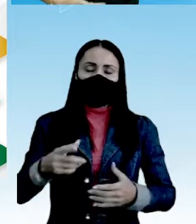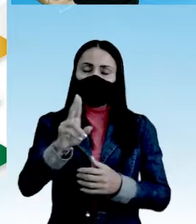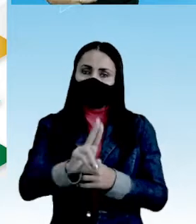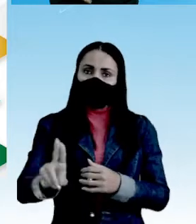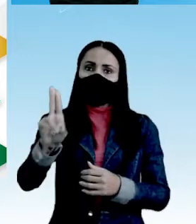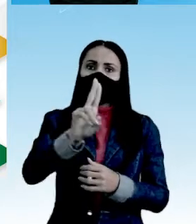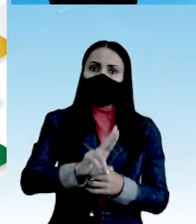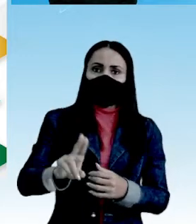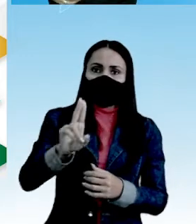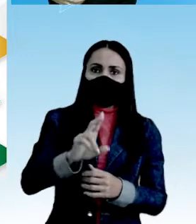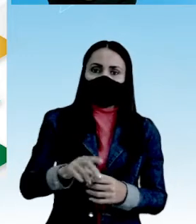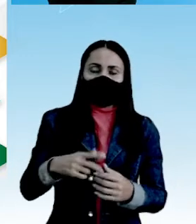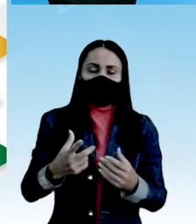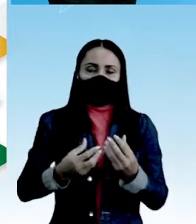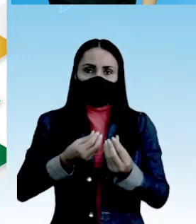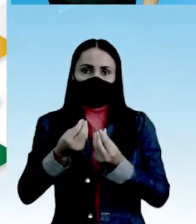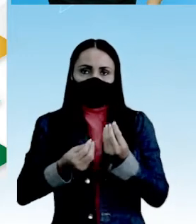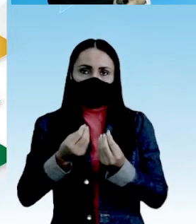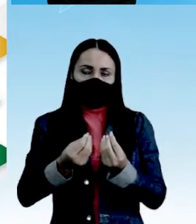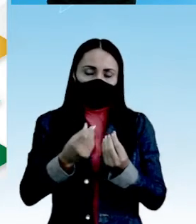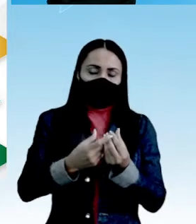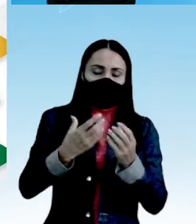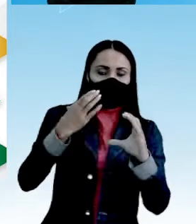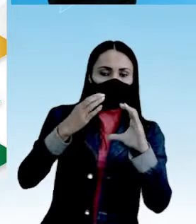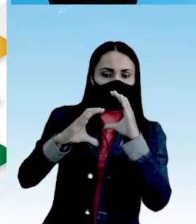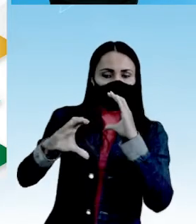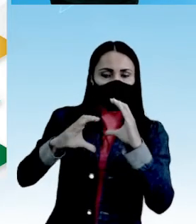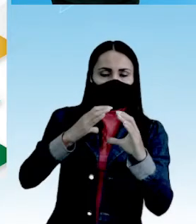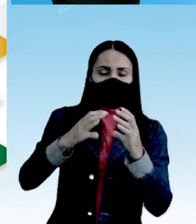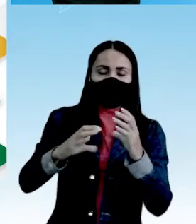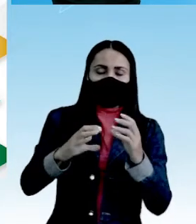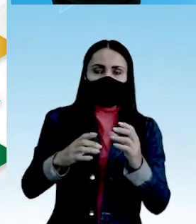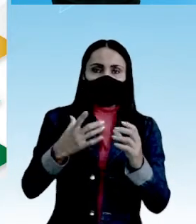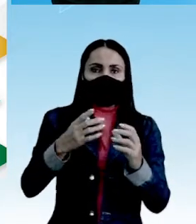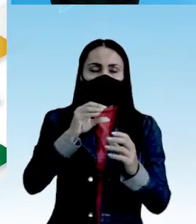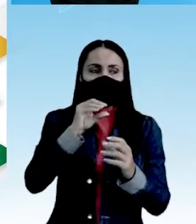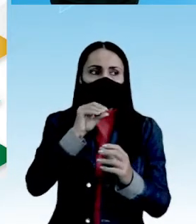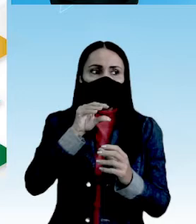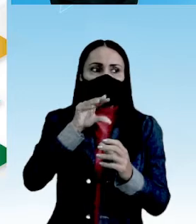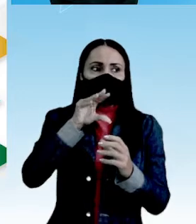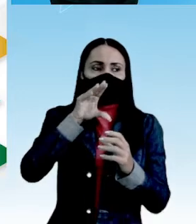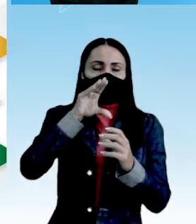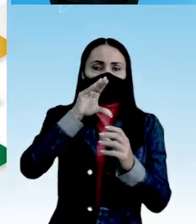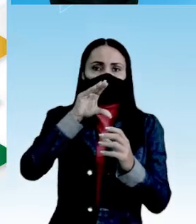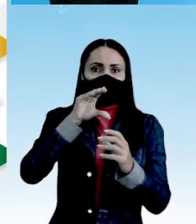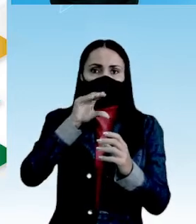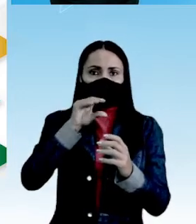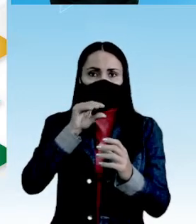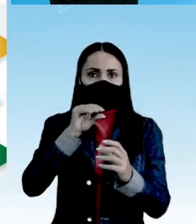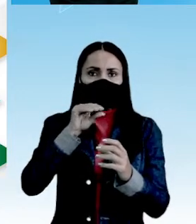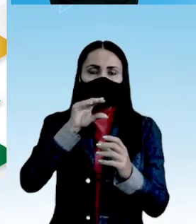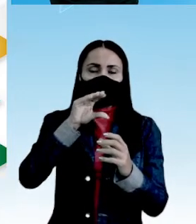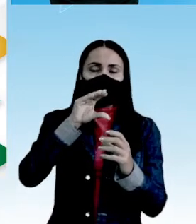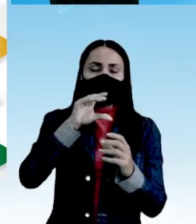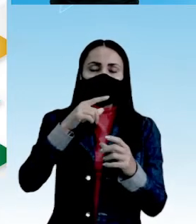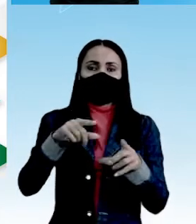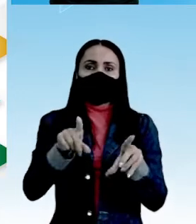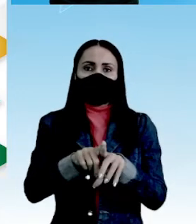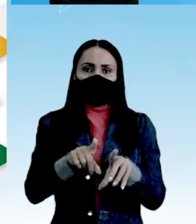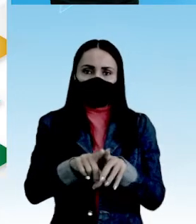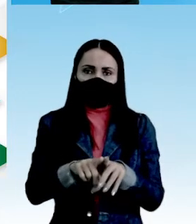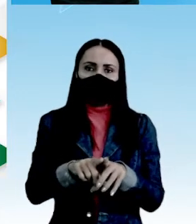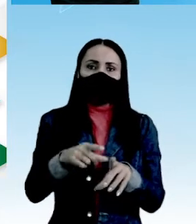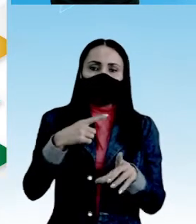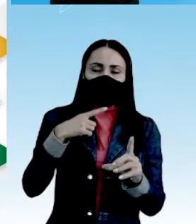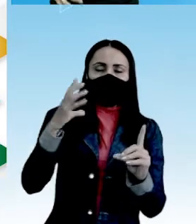respiração completa. Então, a forma também que o cantor, ele abre a boca, então, a abertura da boca também vai influenciar